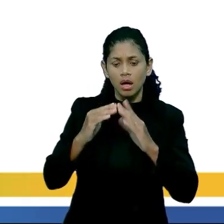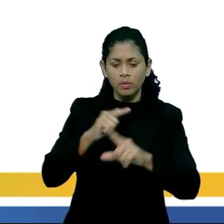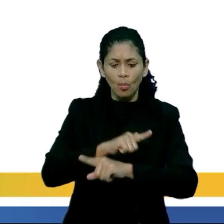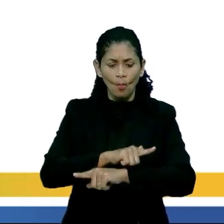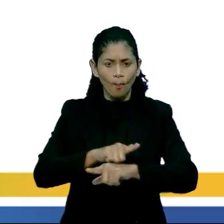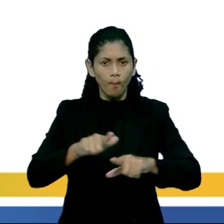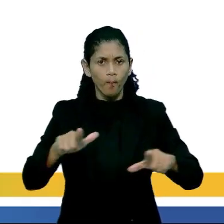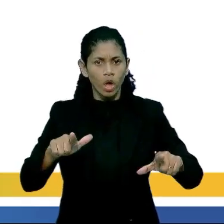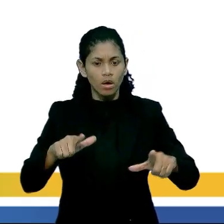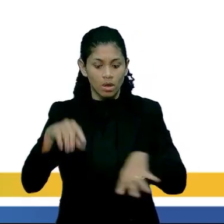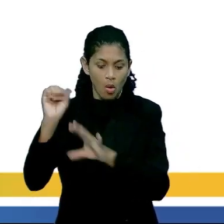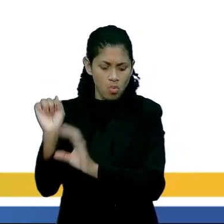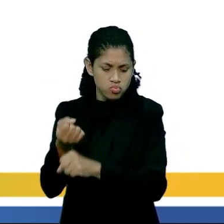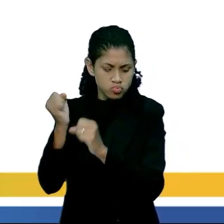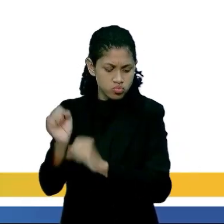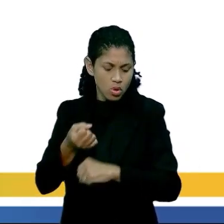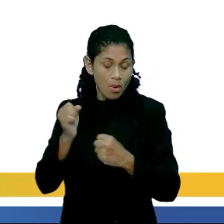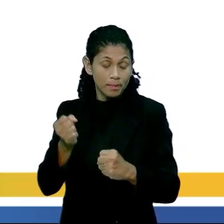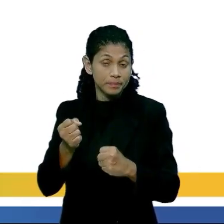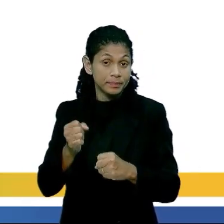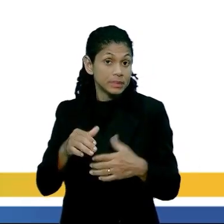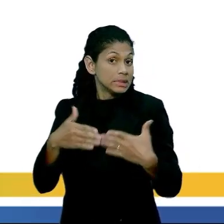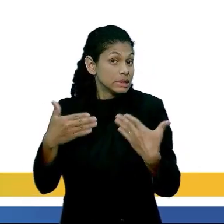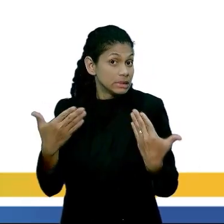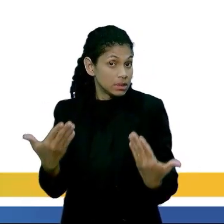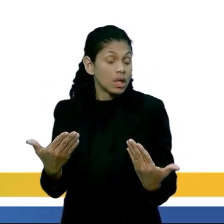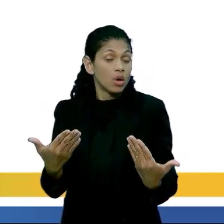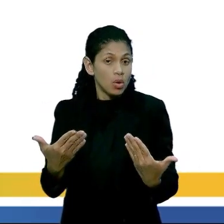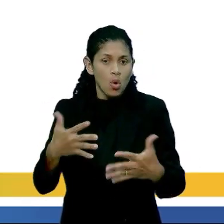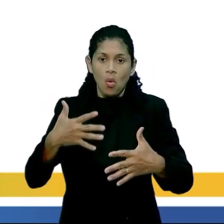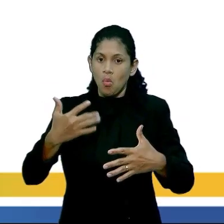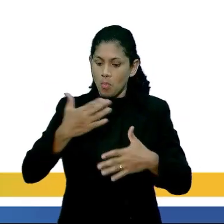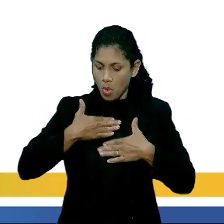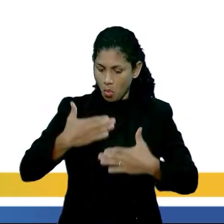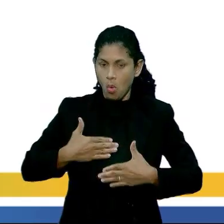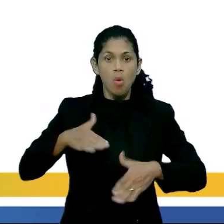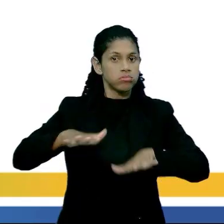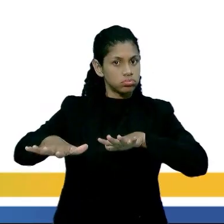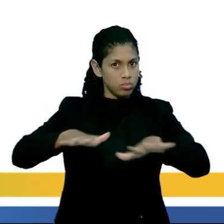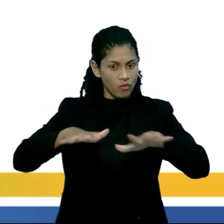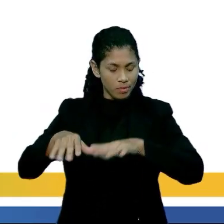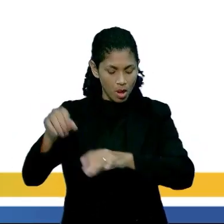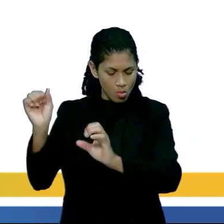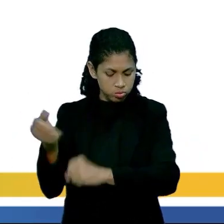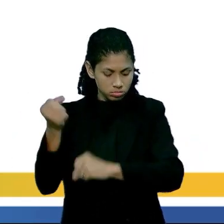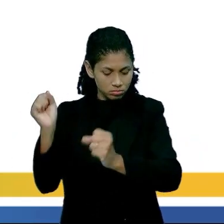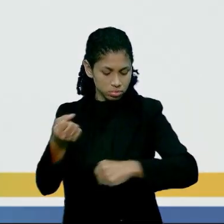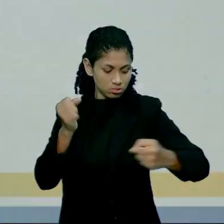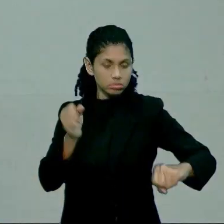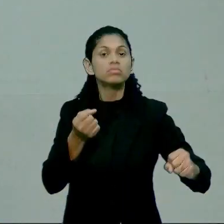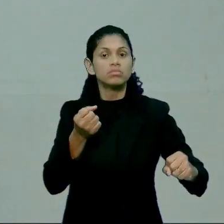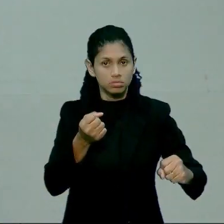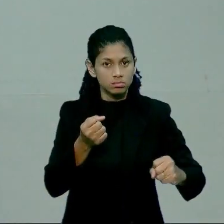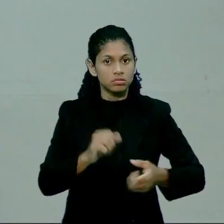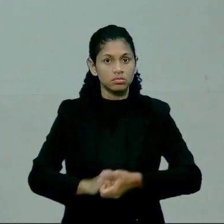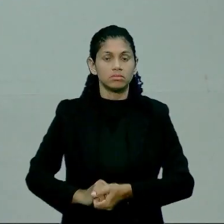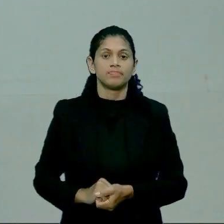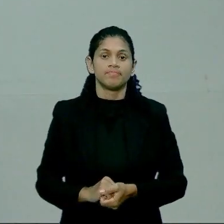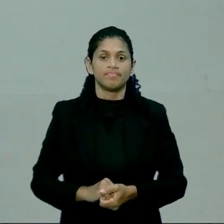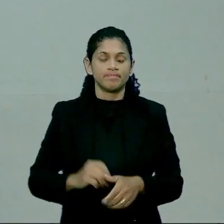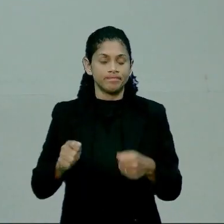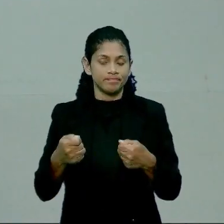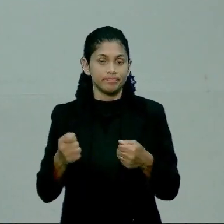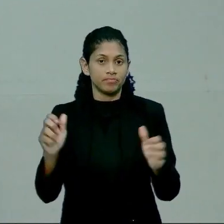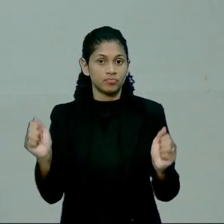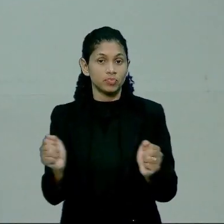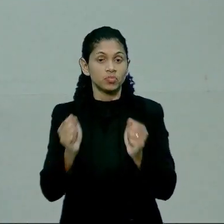posso, tipo, queimar umas calorias aí para dizer que eu botei meu corpo em movimento. De forma geral, a gente utiliza o sistema locomotor,